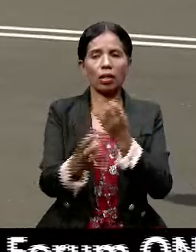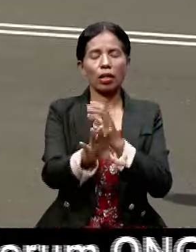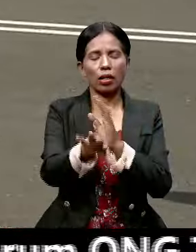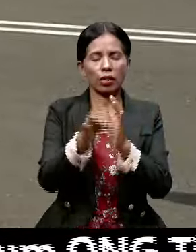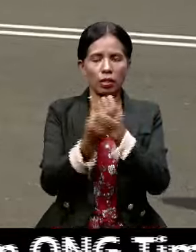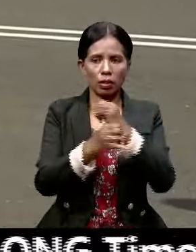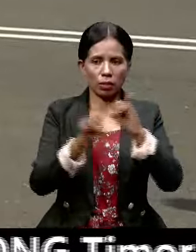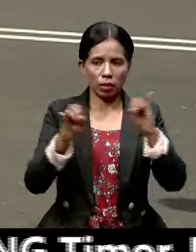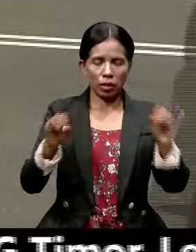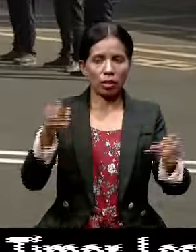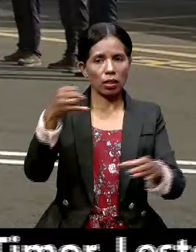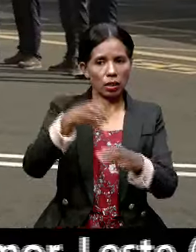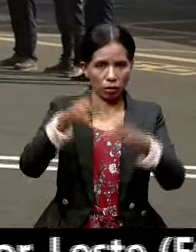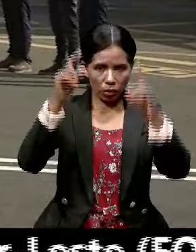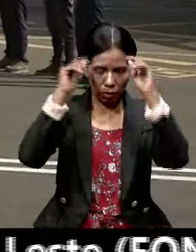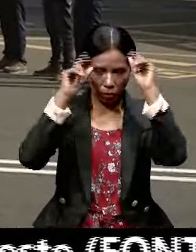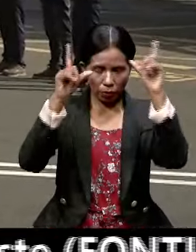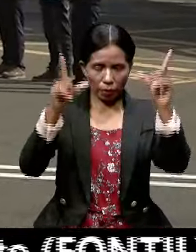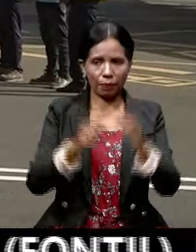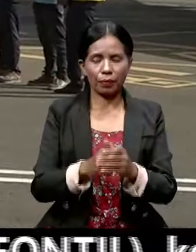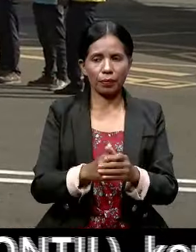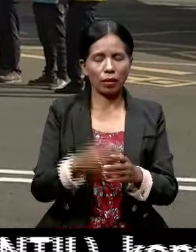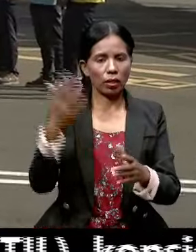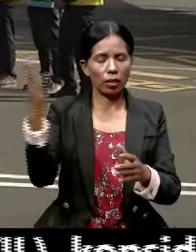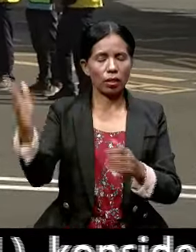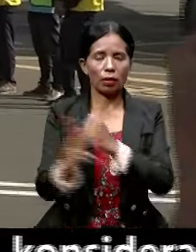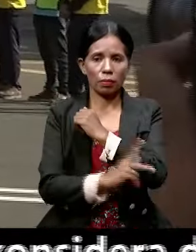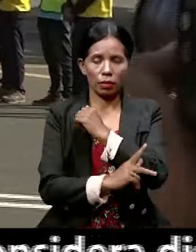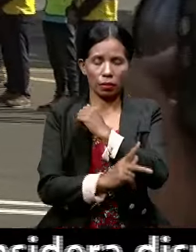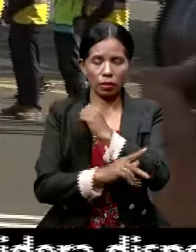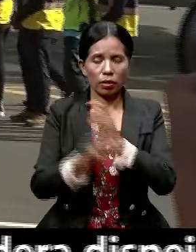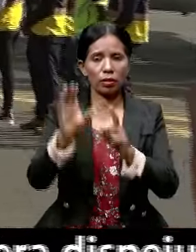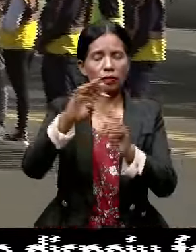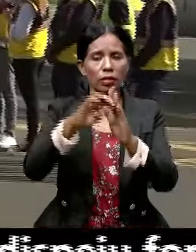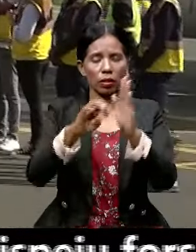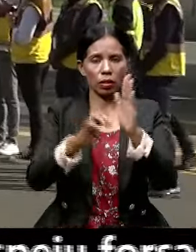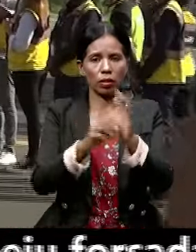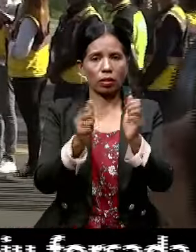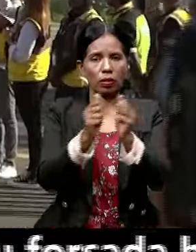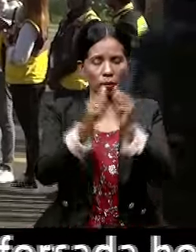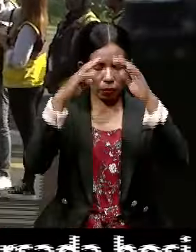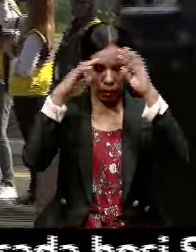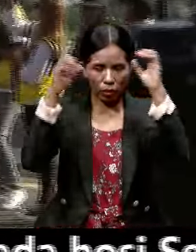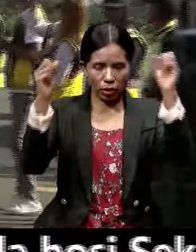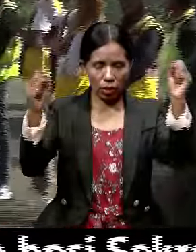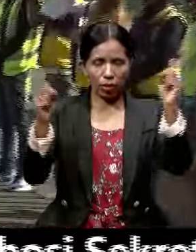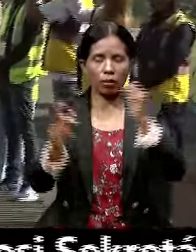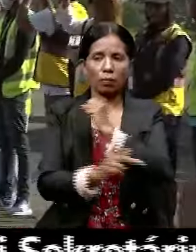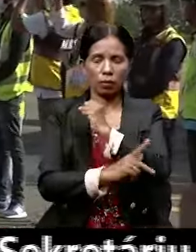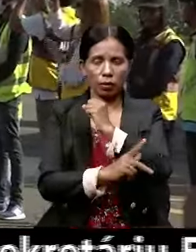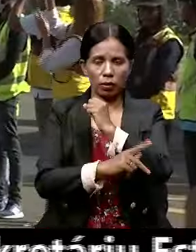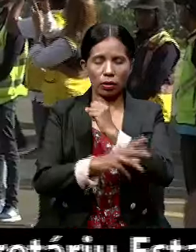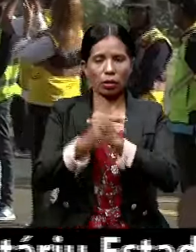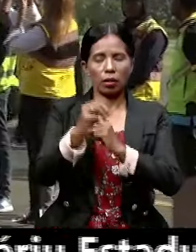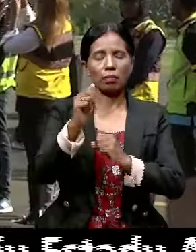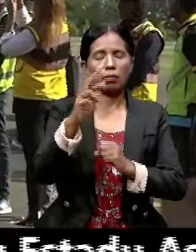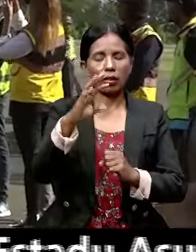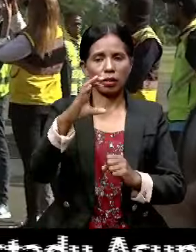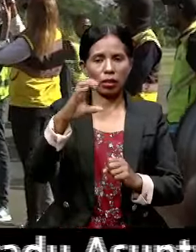inklui Timor Leste. Durante nia estadeja Portugal se festado se hasoru malu ho presidente Republika Portuguesa Marcelo Rebelo de